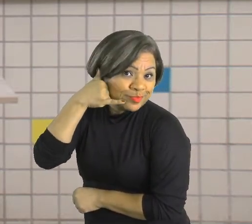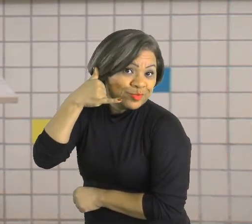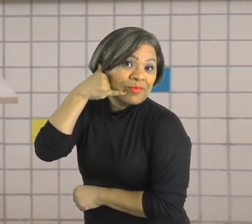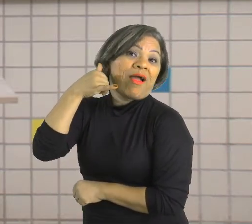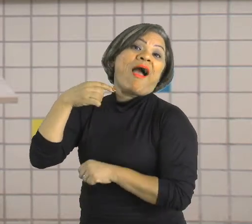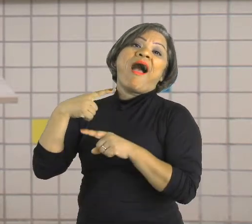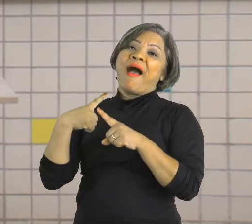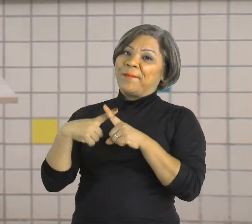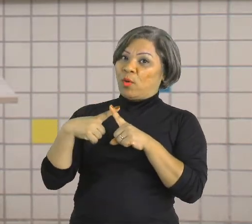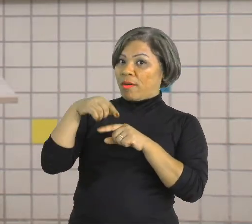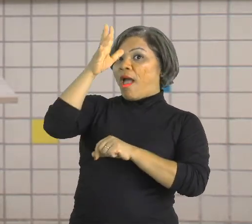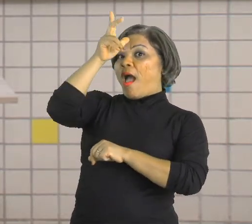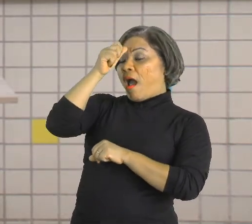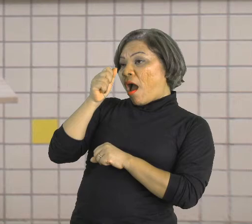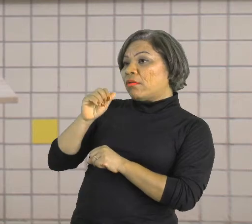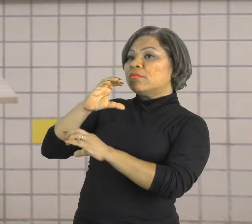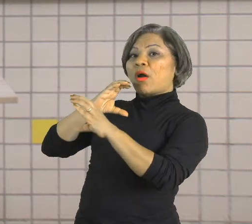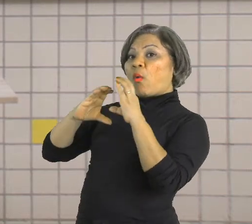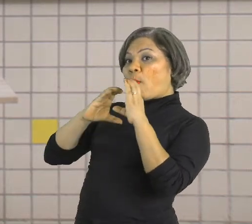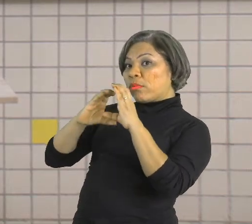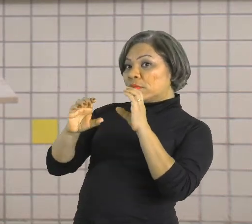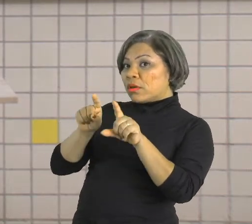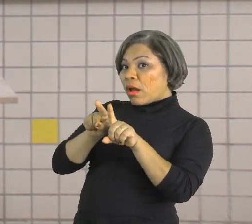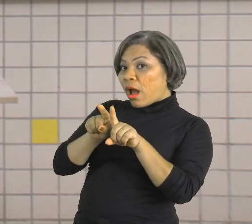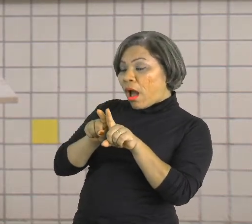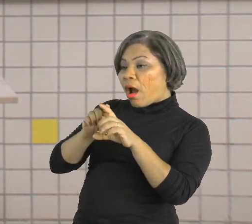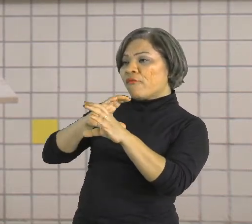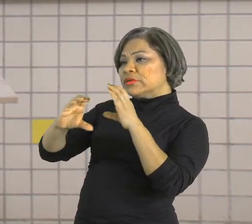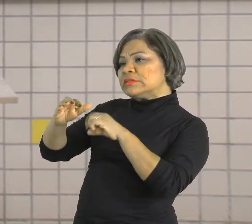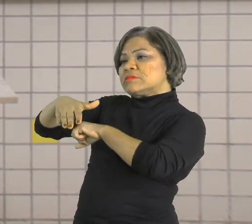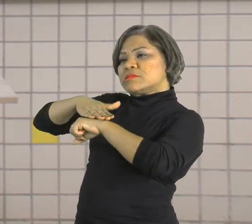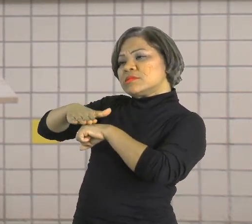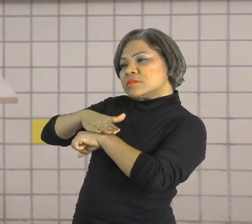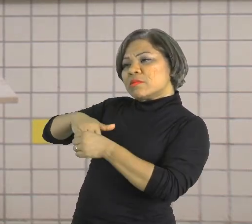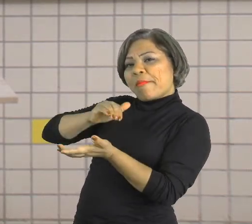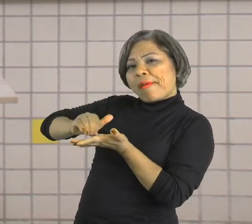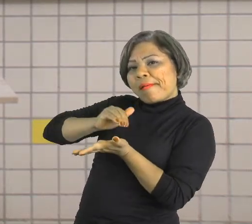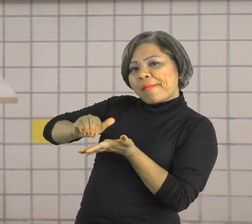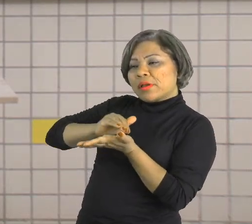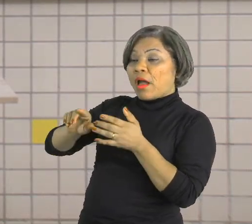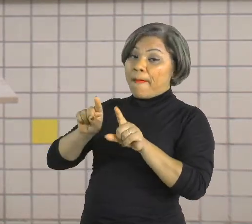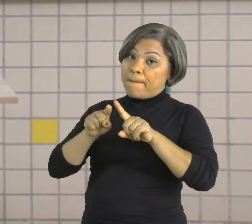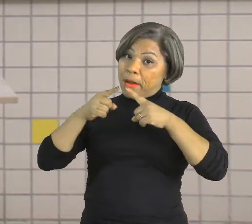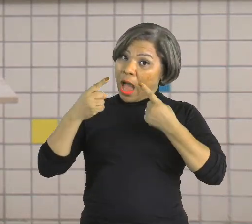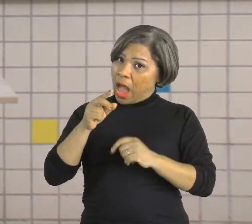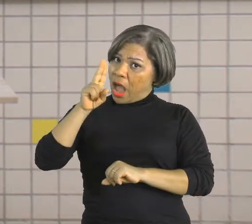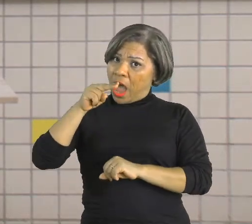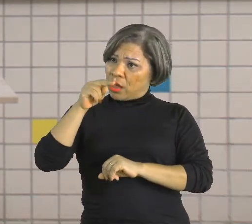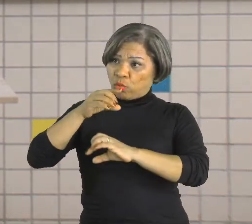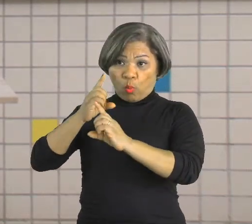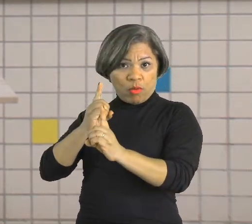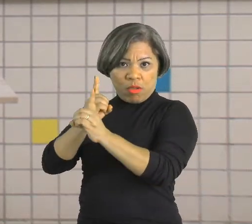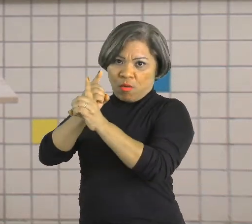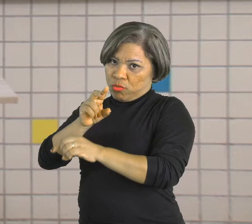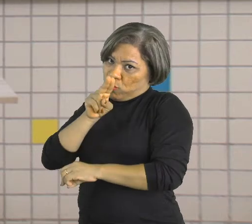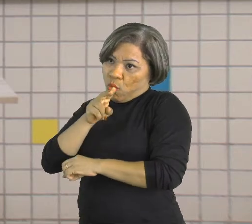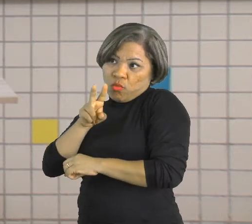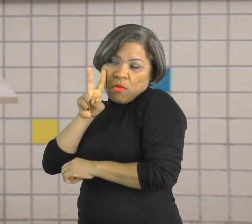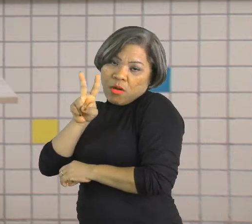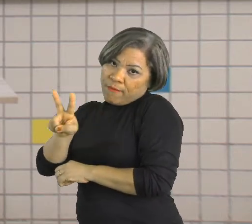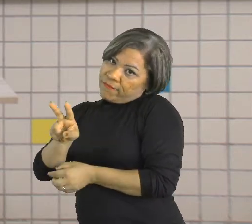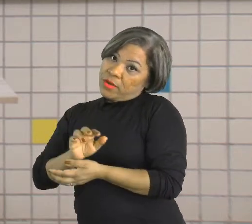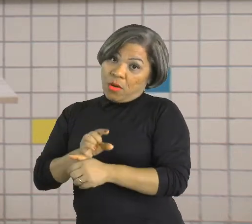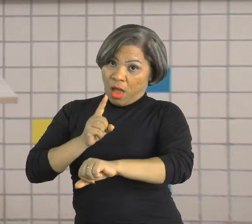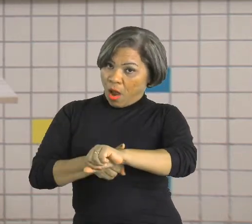com eles. Só que ela nunca tinha visto eles, ela só passou a ver eles realmente quando ela marcou essa festa e eles